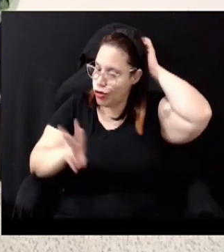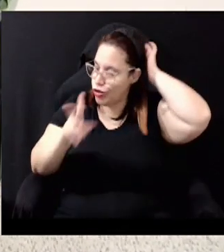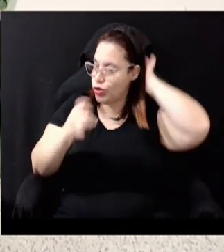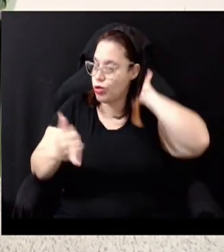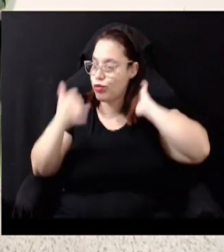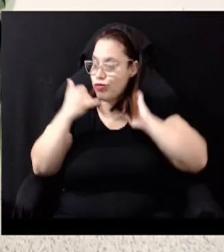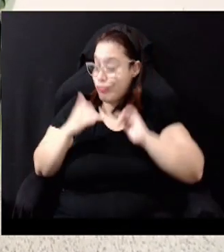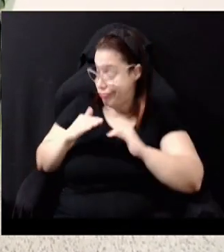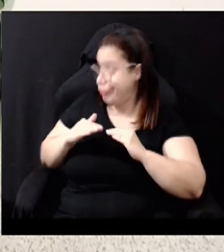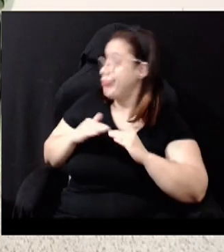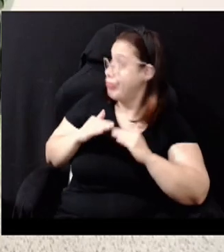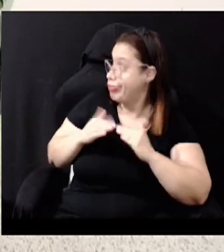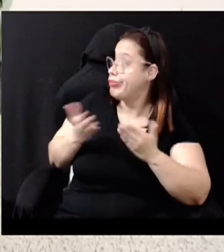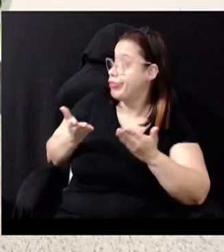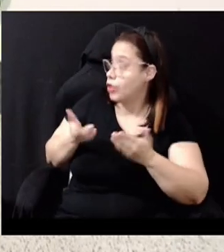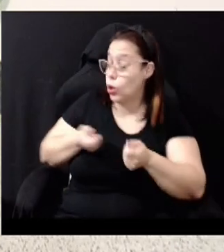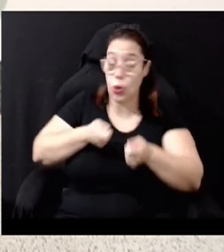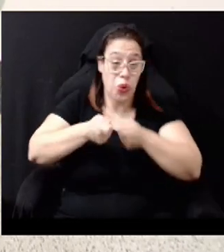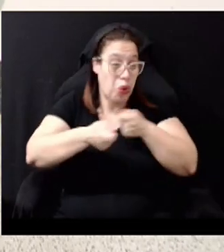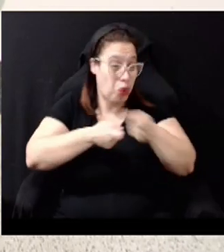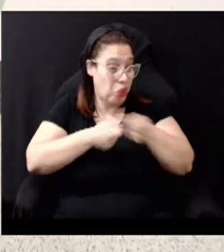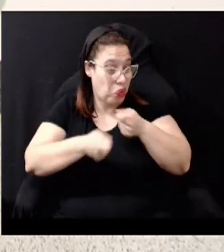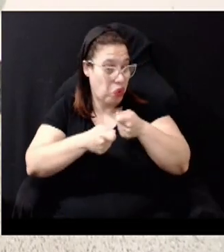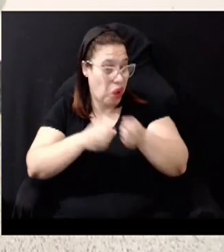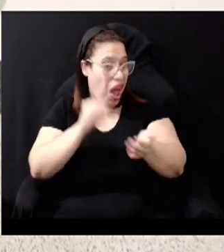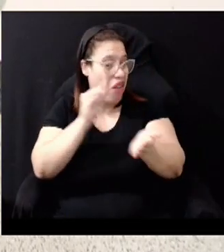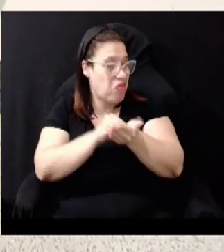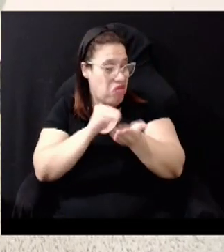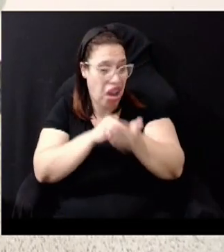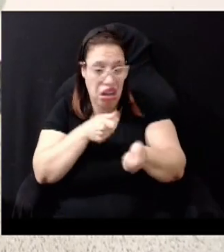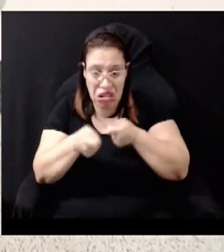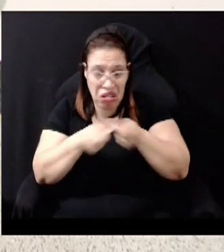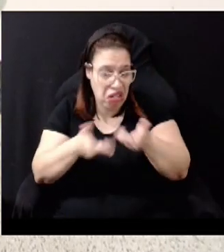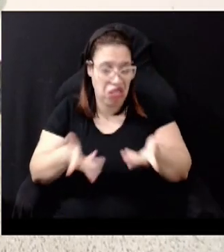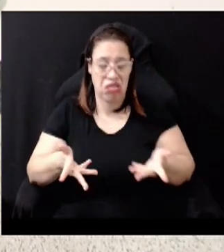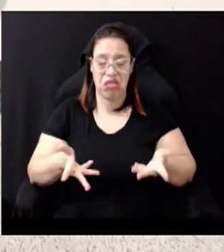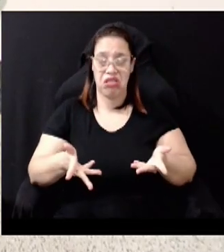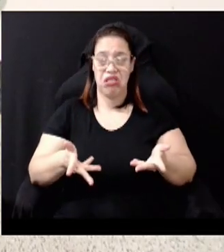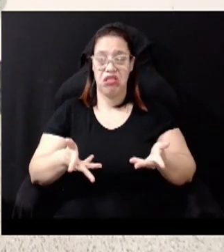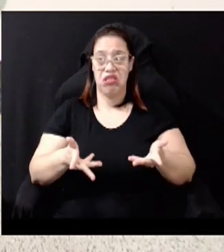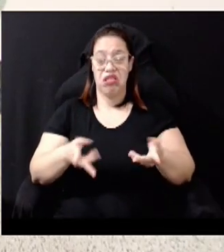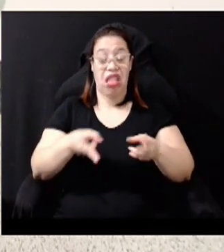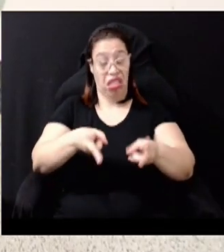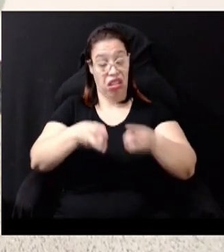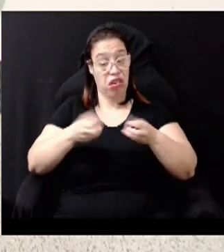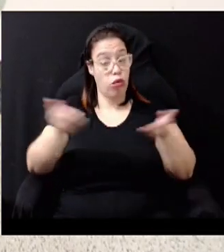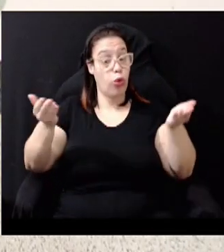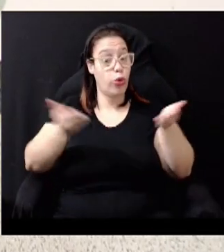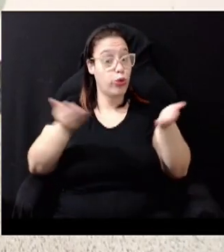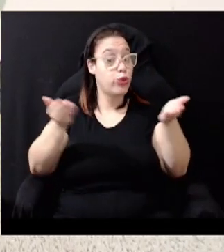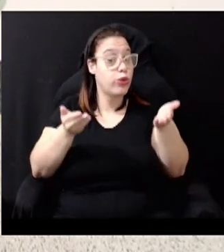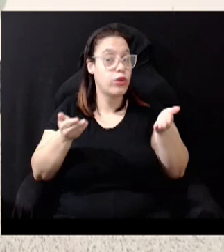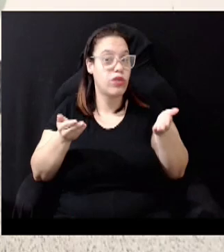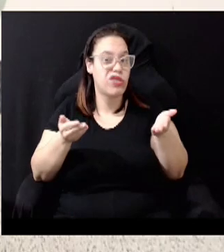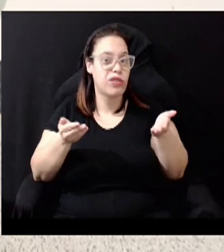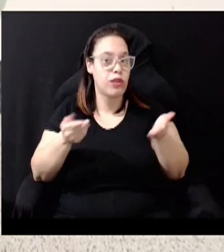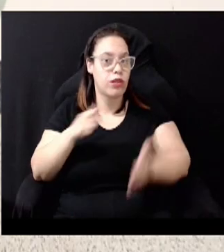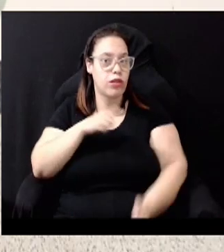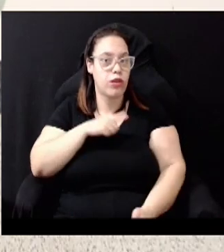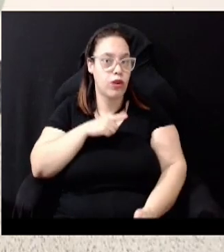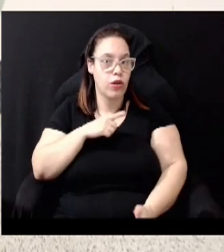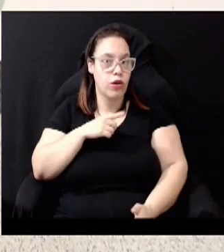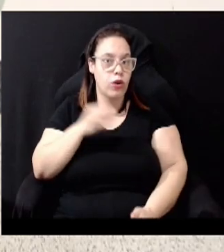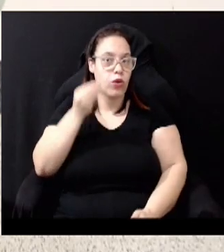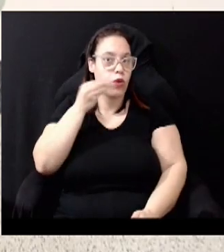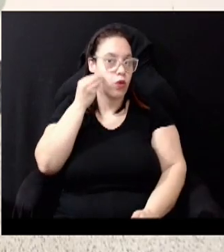O controle, a falta de controle. Então a gente percebeu hoje, nós temos uma experiência interessante de